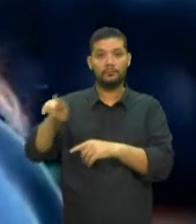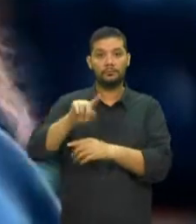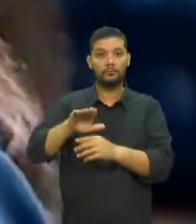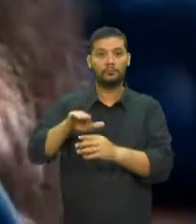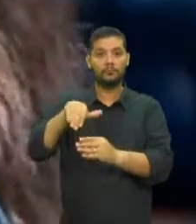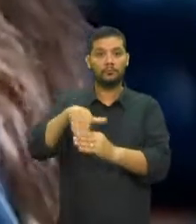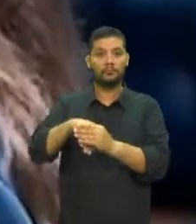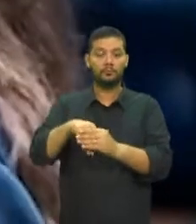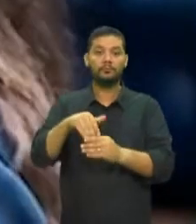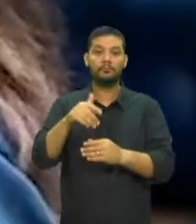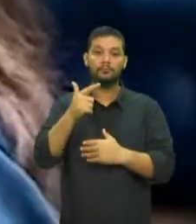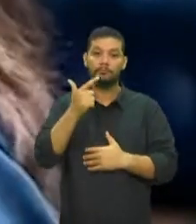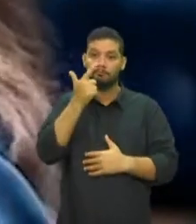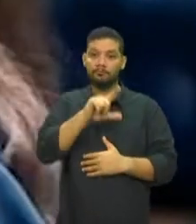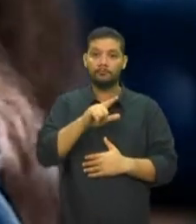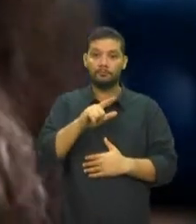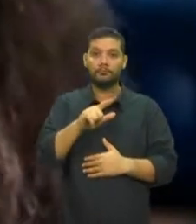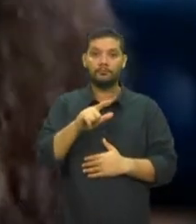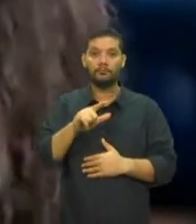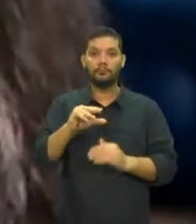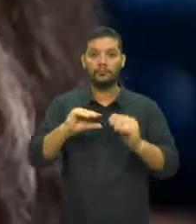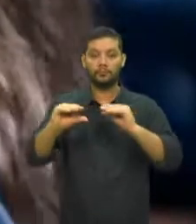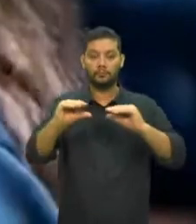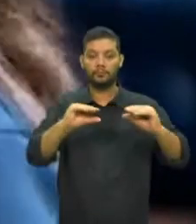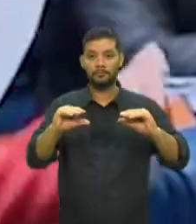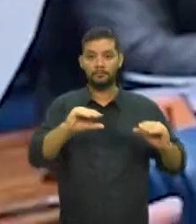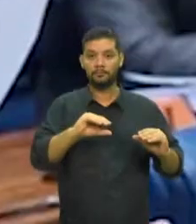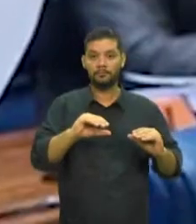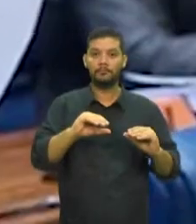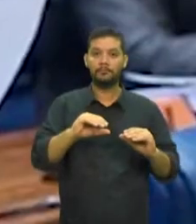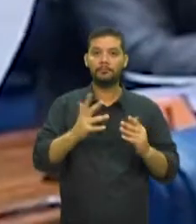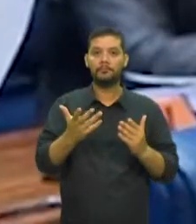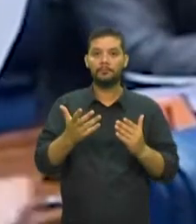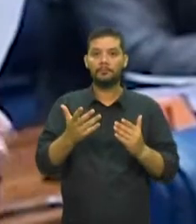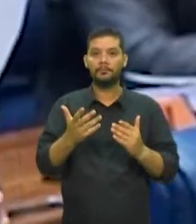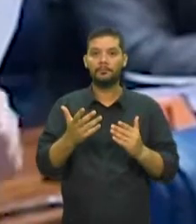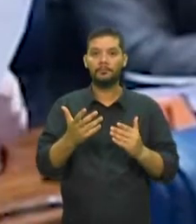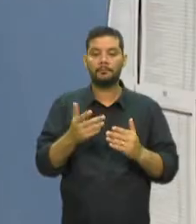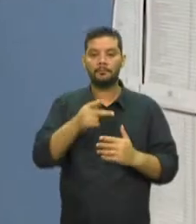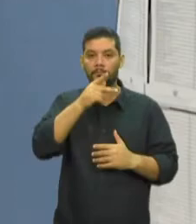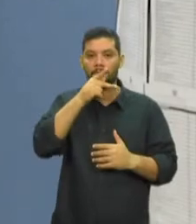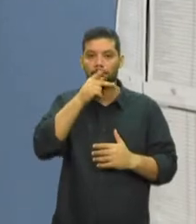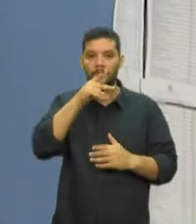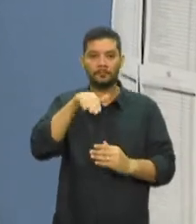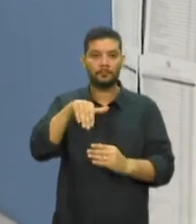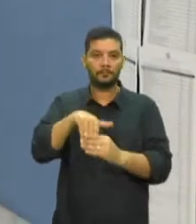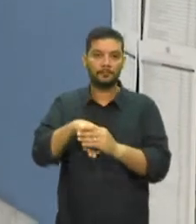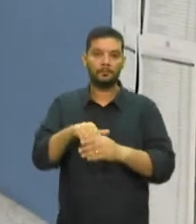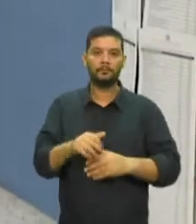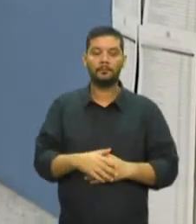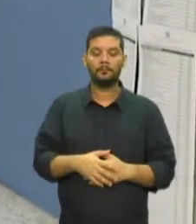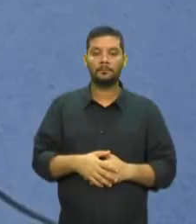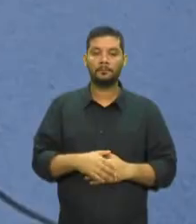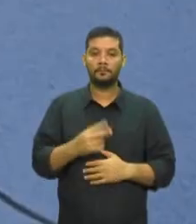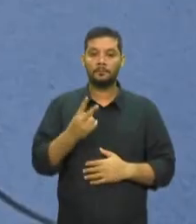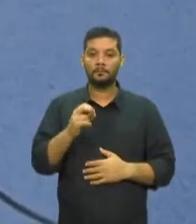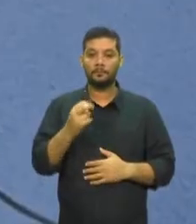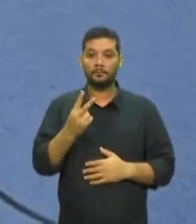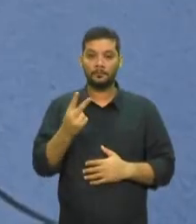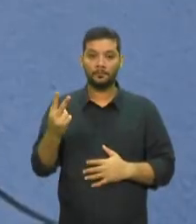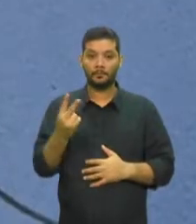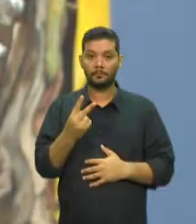para efeito da distribuição dos recursos dos fundos partidário e eleitoral nas eleições de 2022